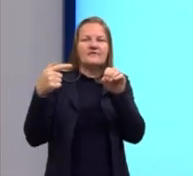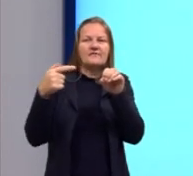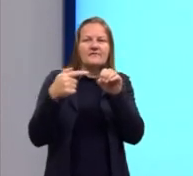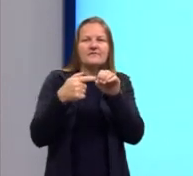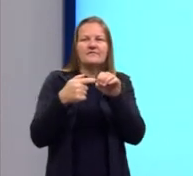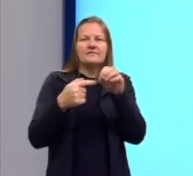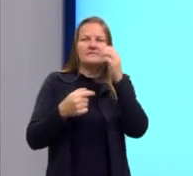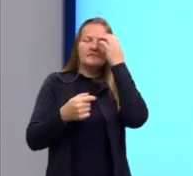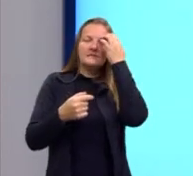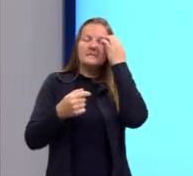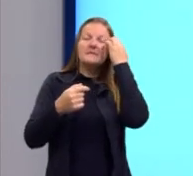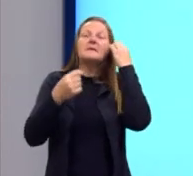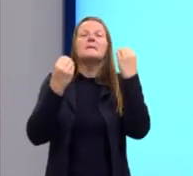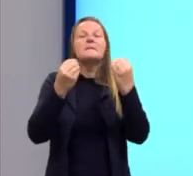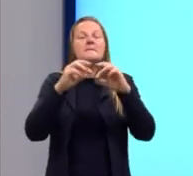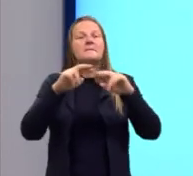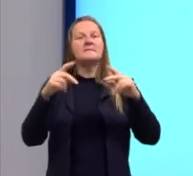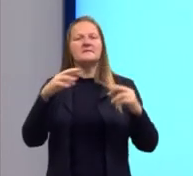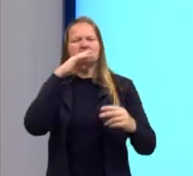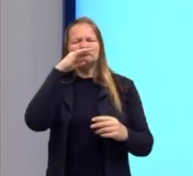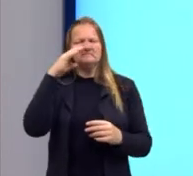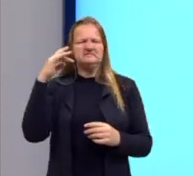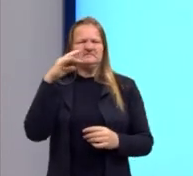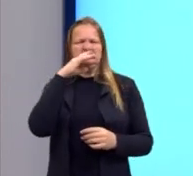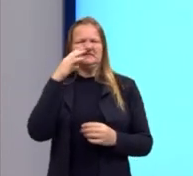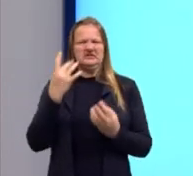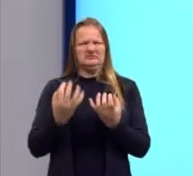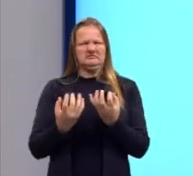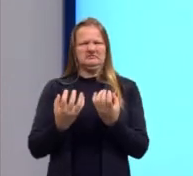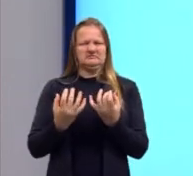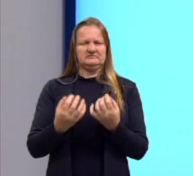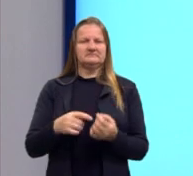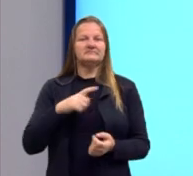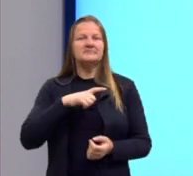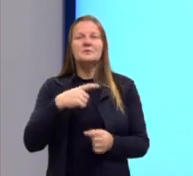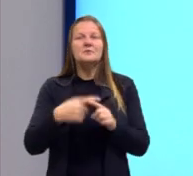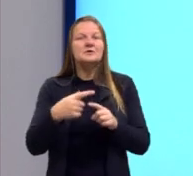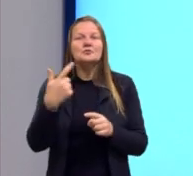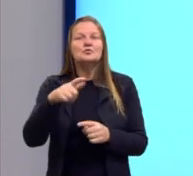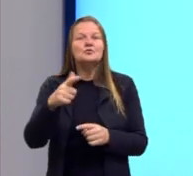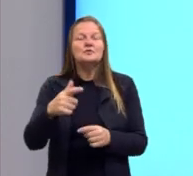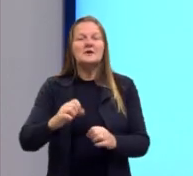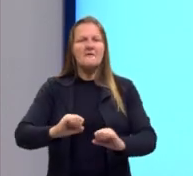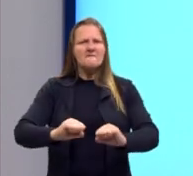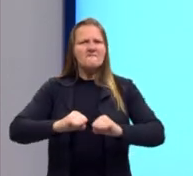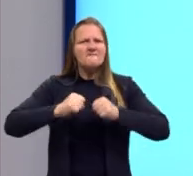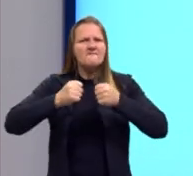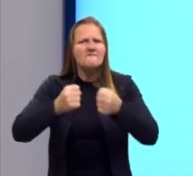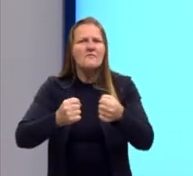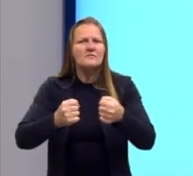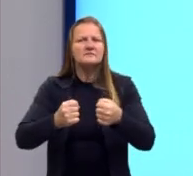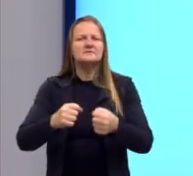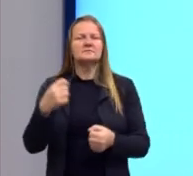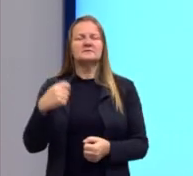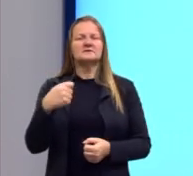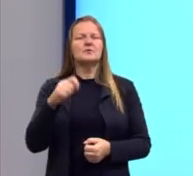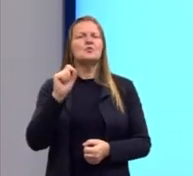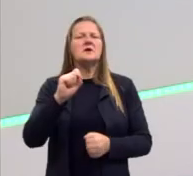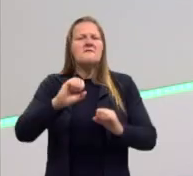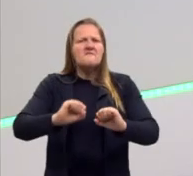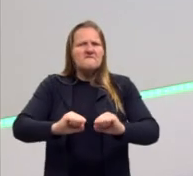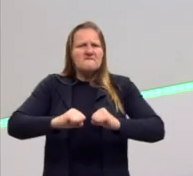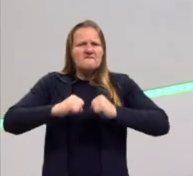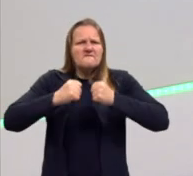só vem não cheirinho de queimado alguma coisa assim porque ela não tem né a força necessária mas o que que essa